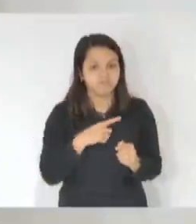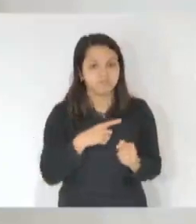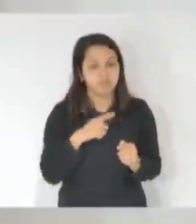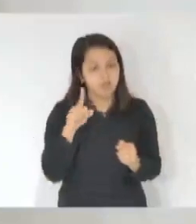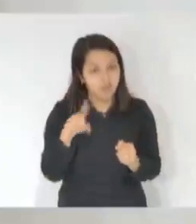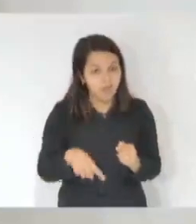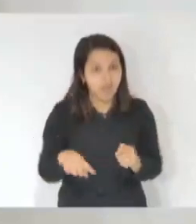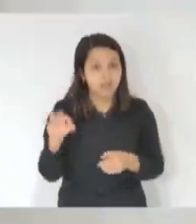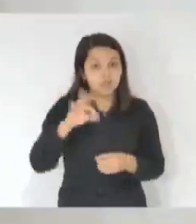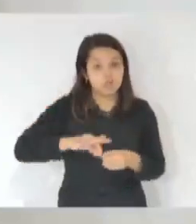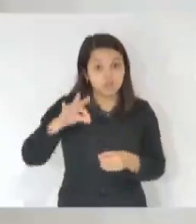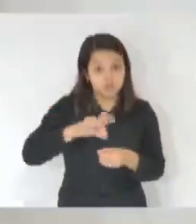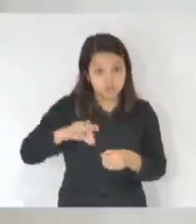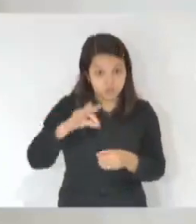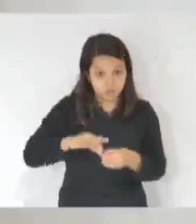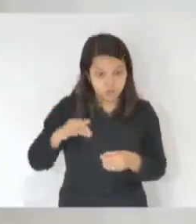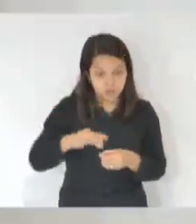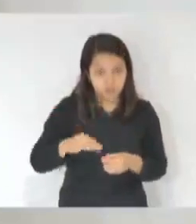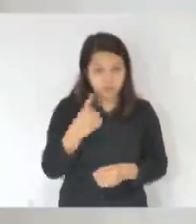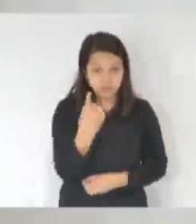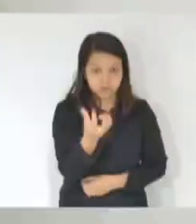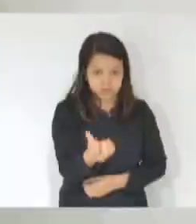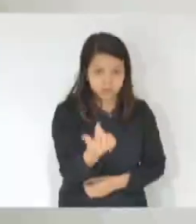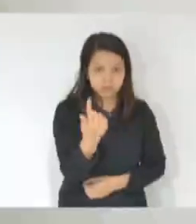do Objetivo 16 e 17.